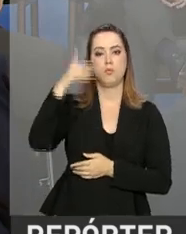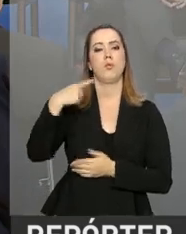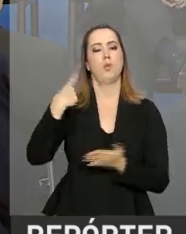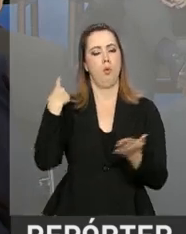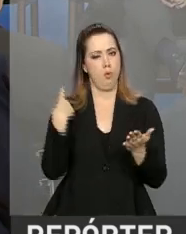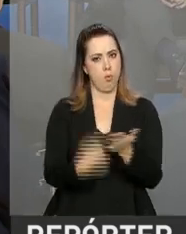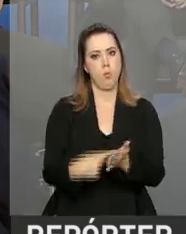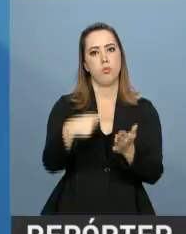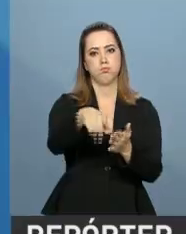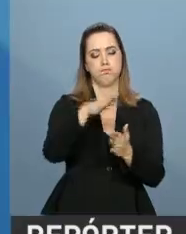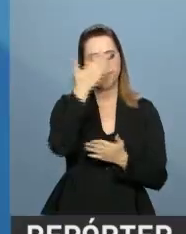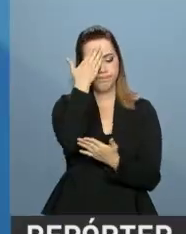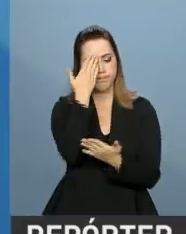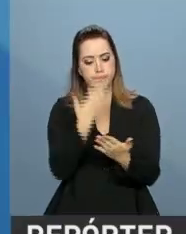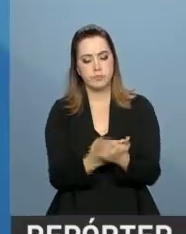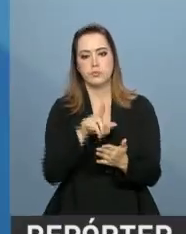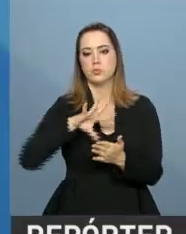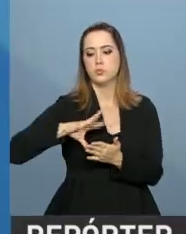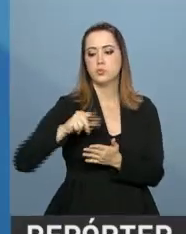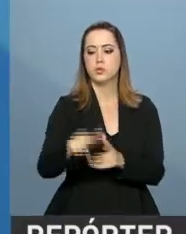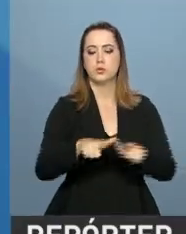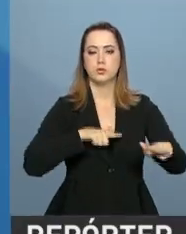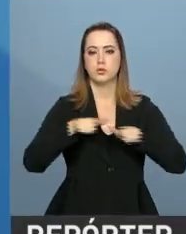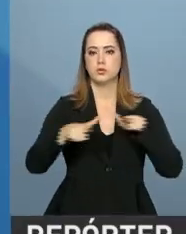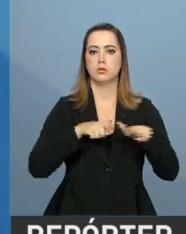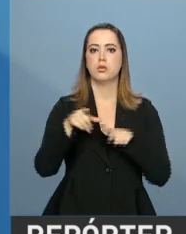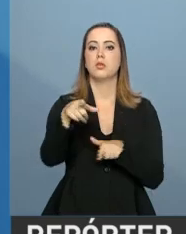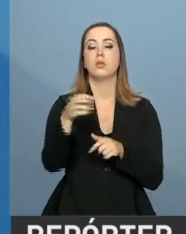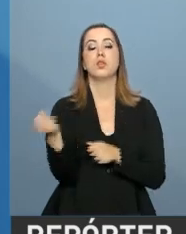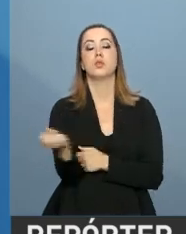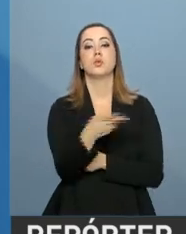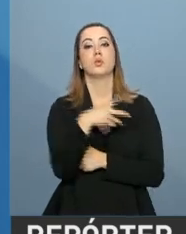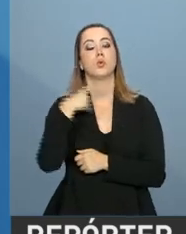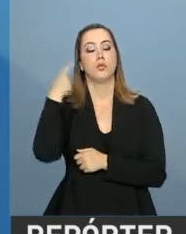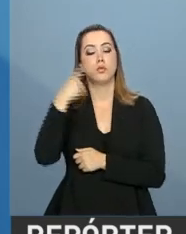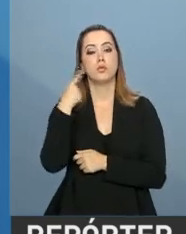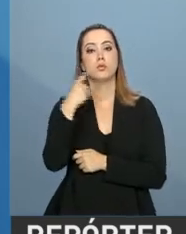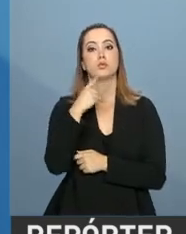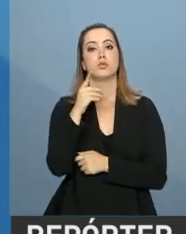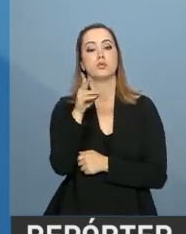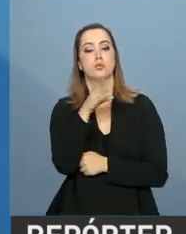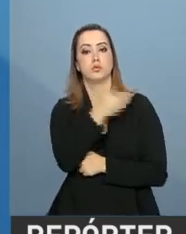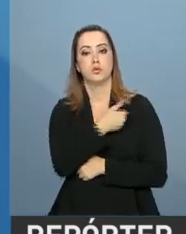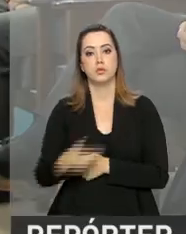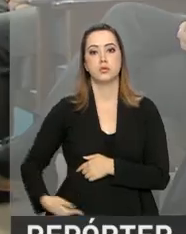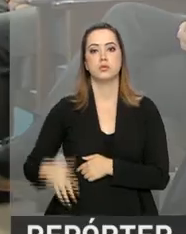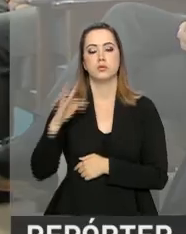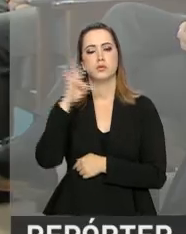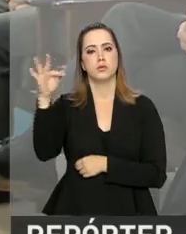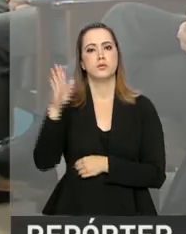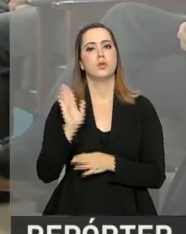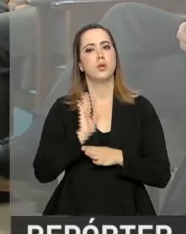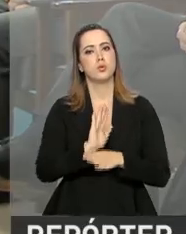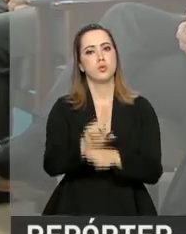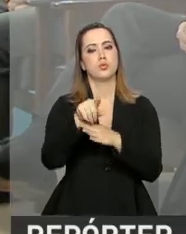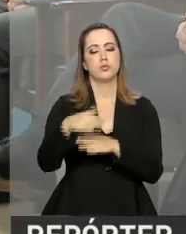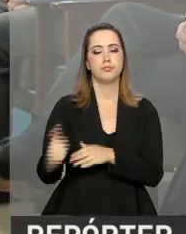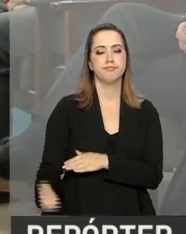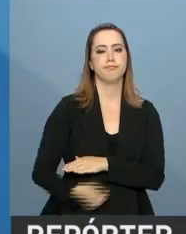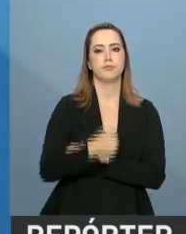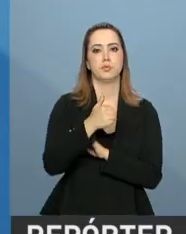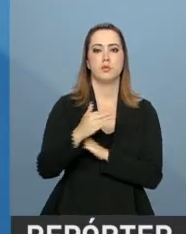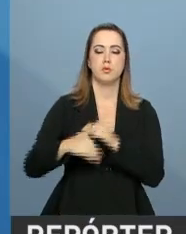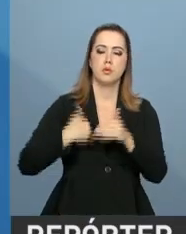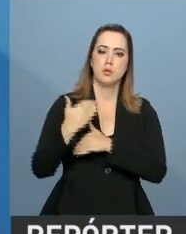total confiança no trabalho da nova advogada-geral da União, que se comprometeu a ajudar neste momento de reconstrução